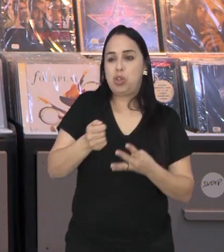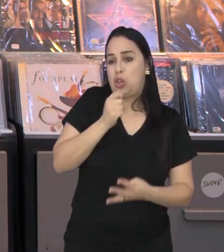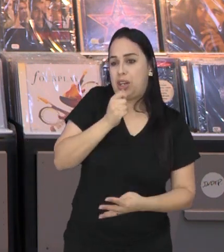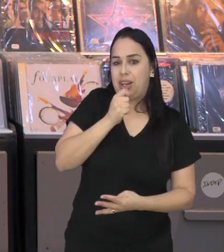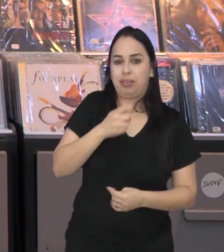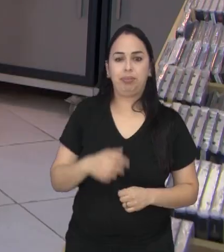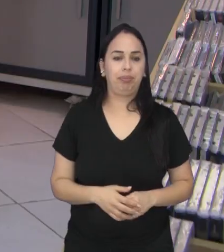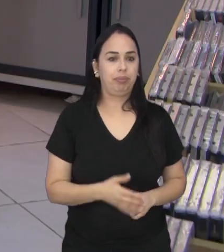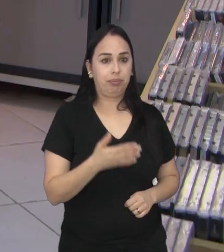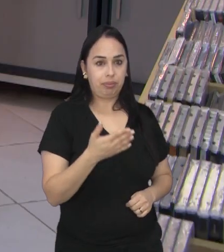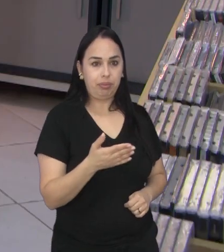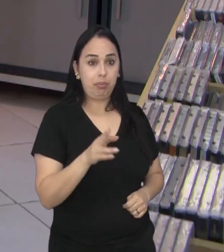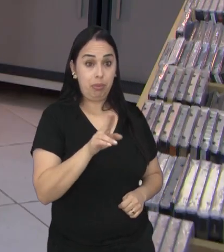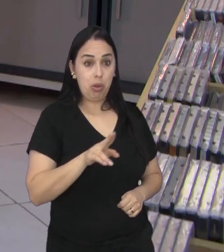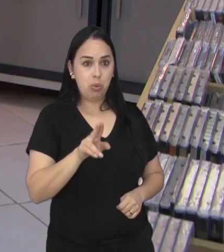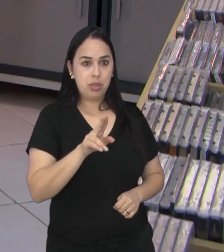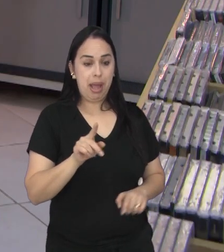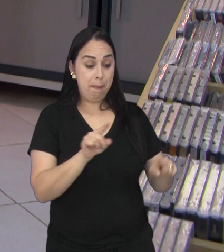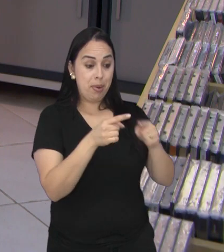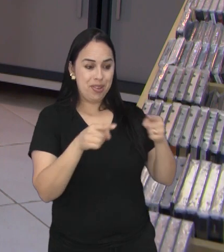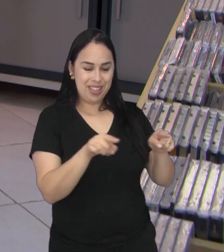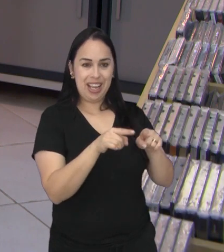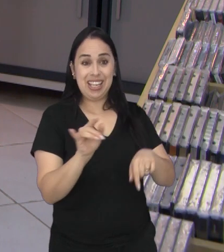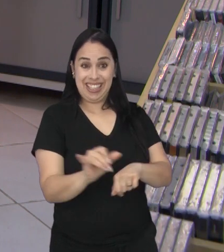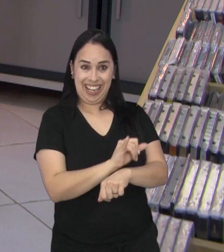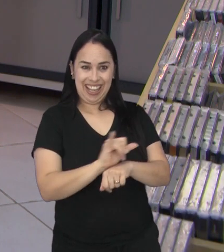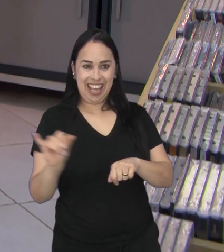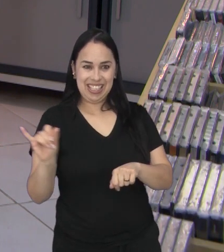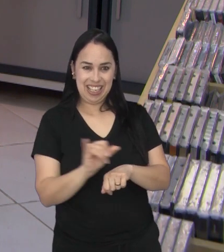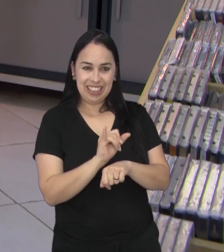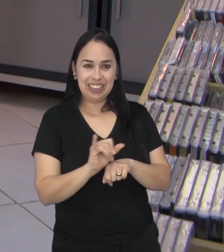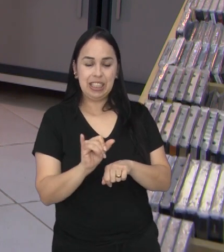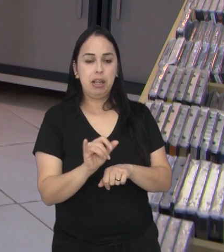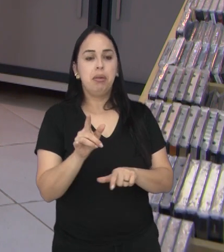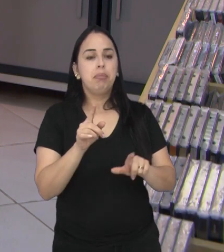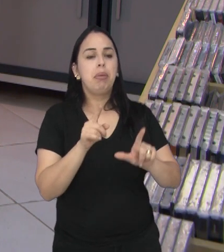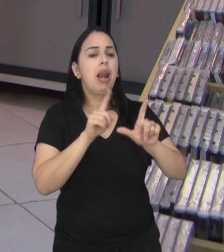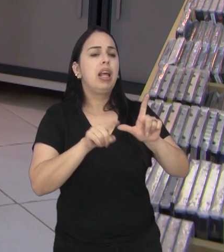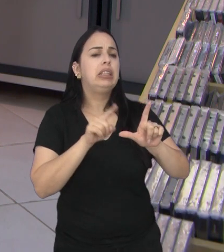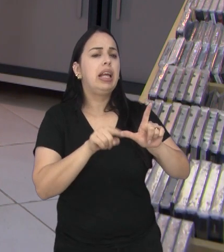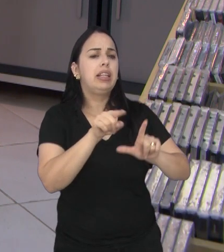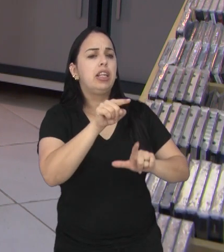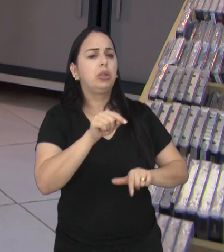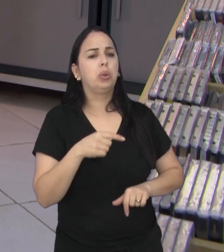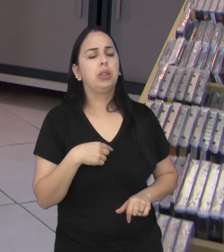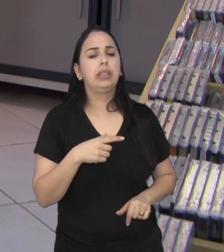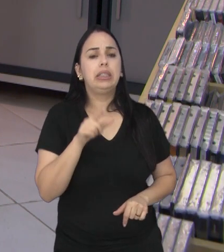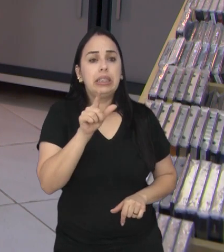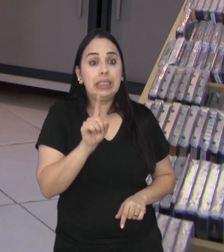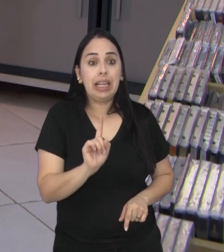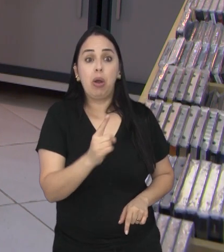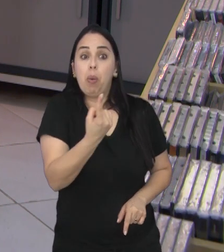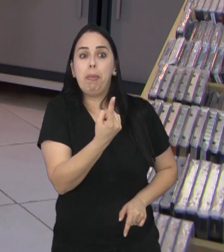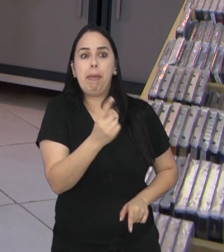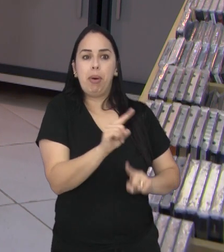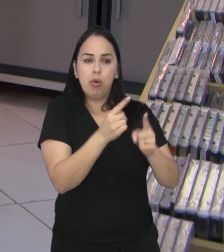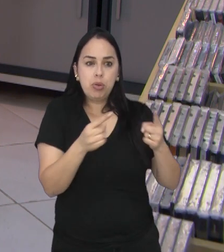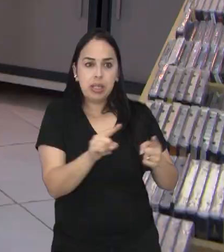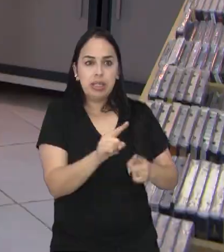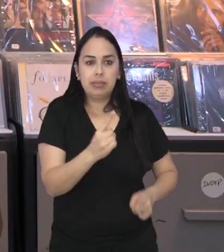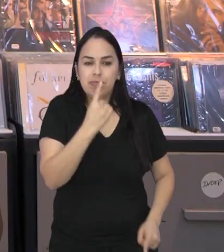jornalismo, né. E você usa muito a sua música como instrumento para falar disso, eu vi, né, pelas suas letras. Tem alguma, assim, que você